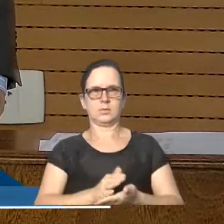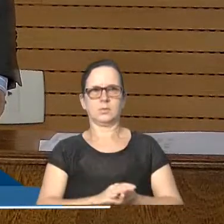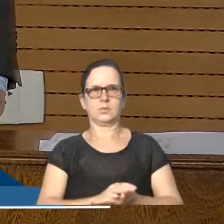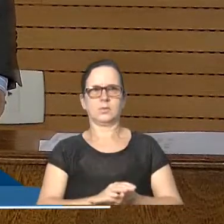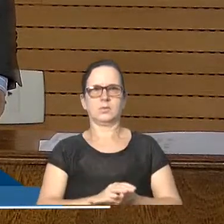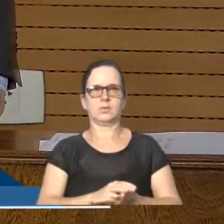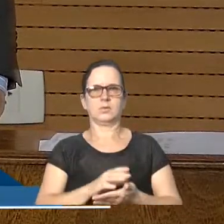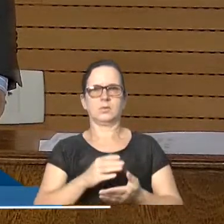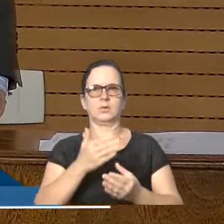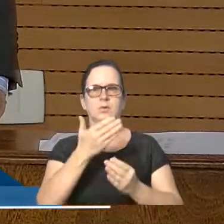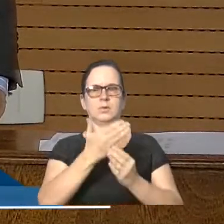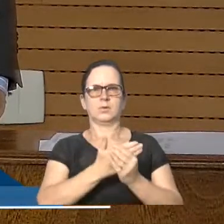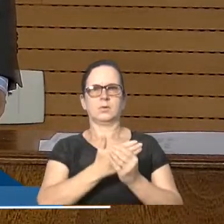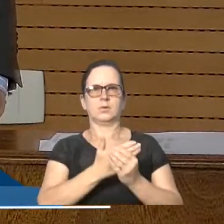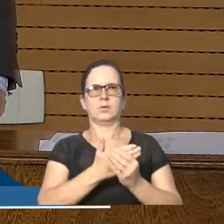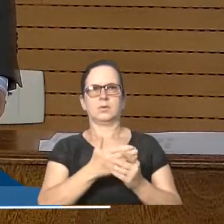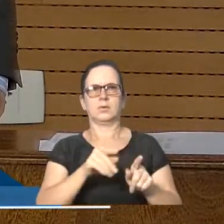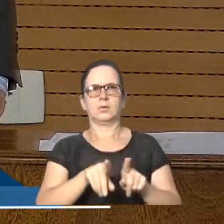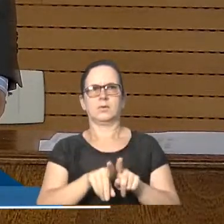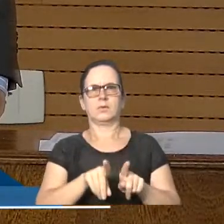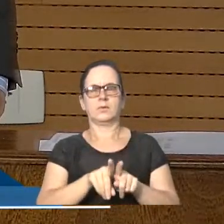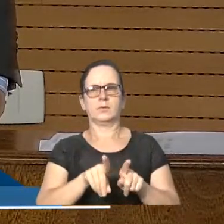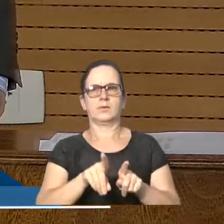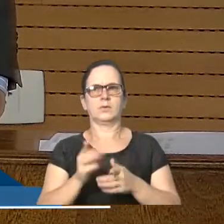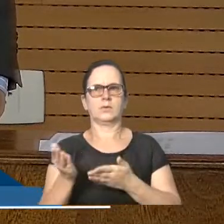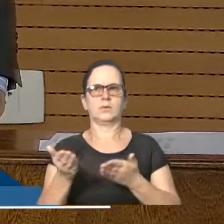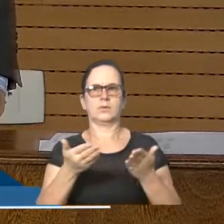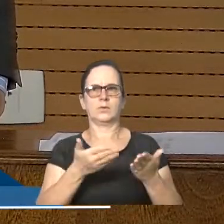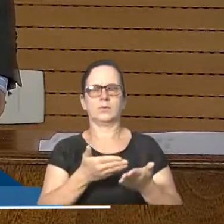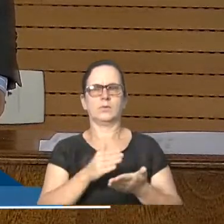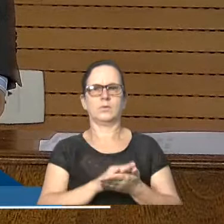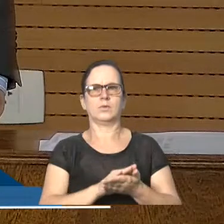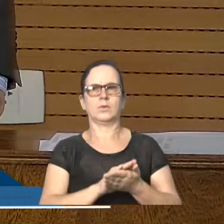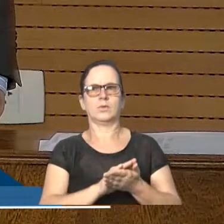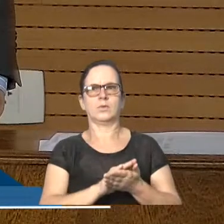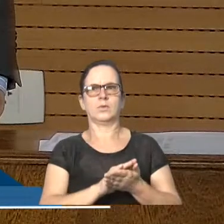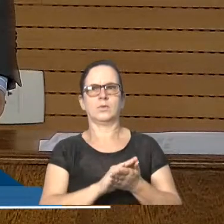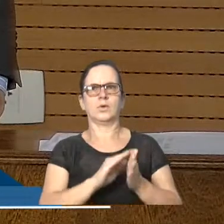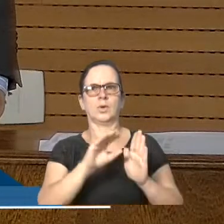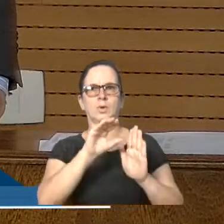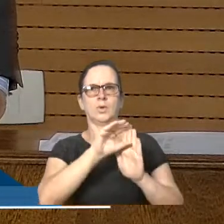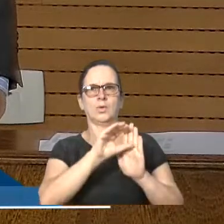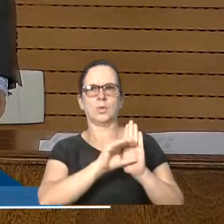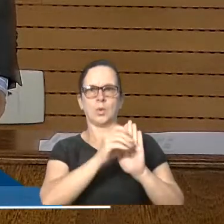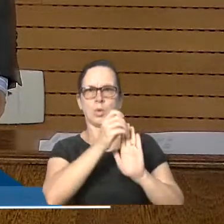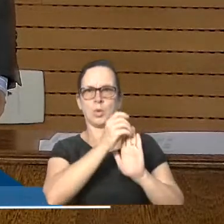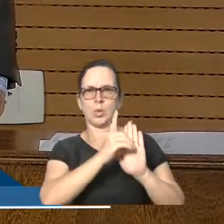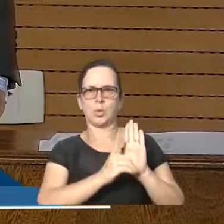autos do processo, em referência, vieram instruídos com os seguintes documentos.